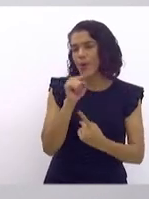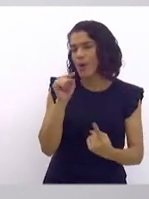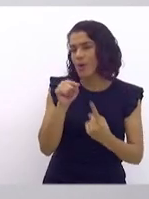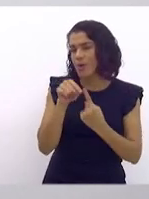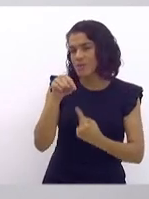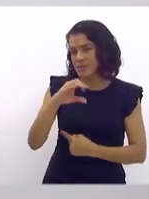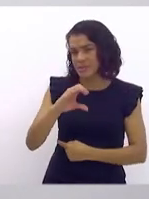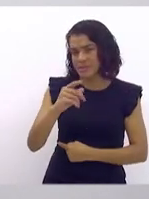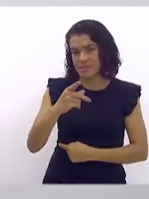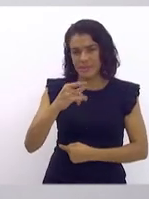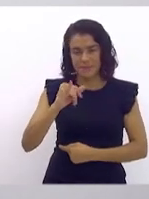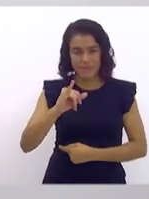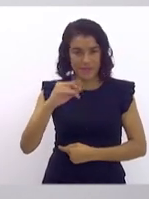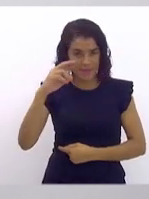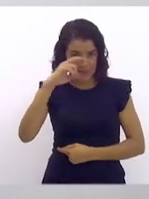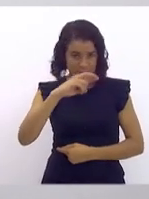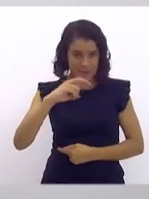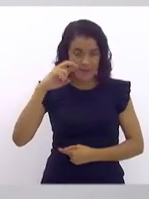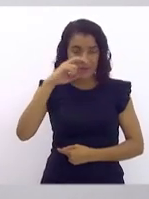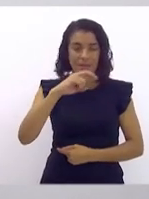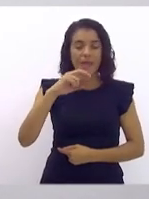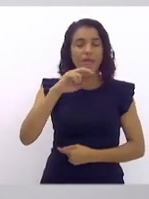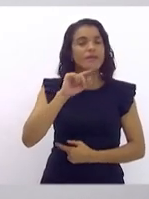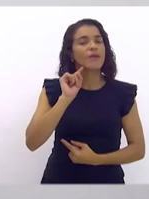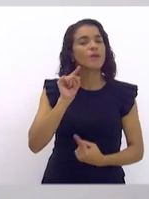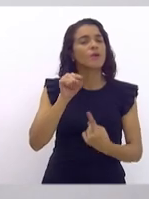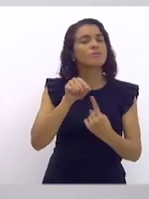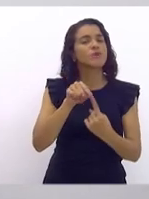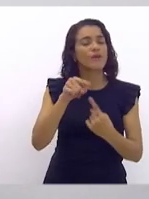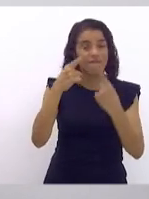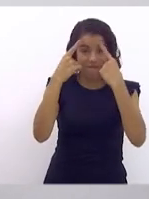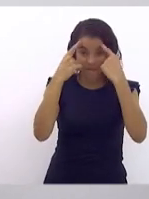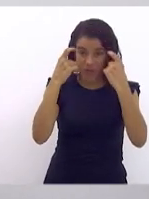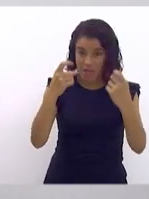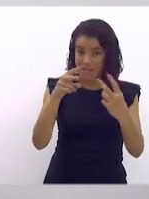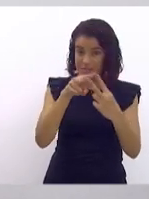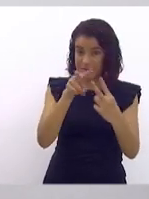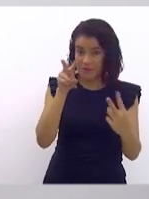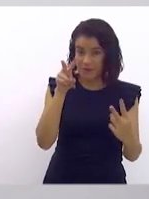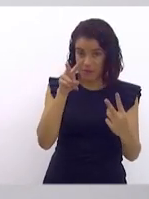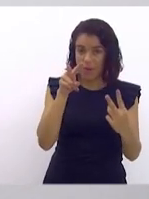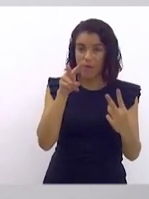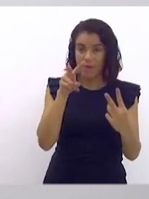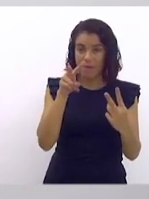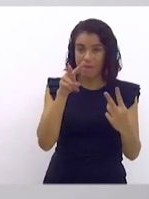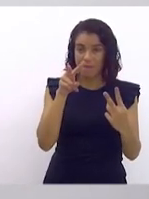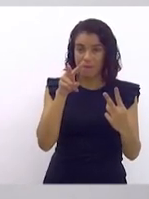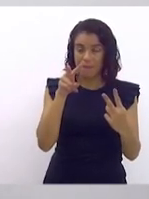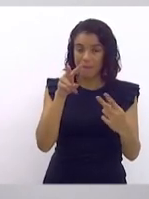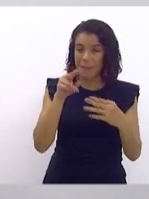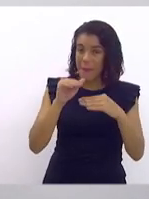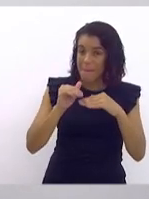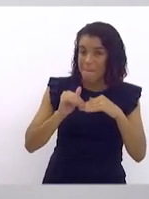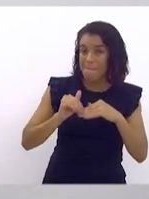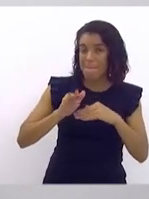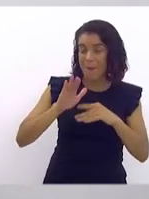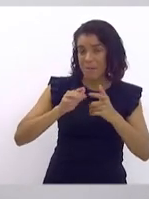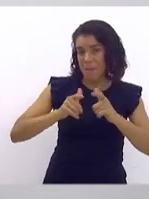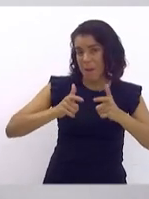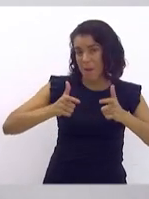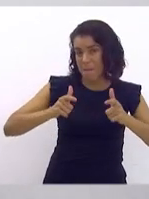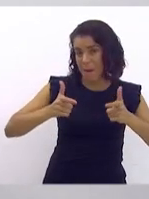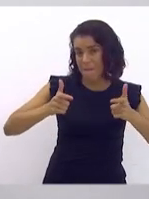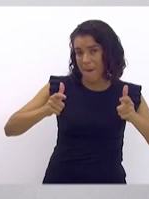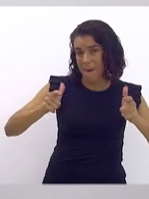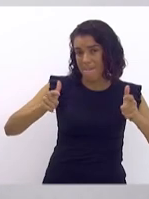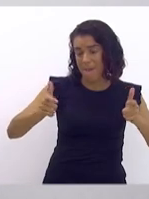aqui, ela visa a violência cibernética. E é a que mais avança